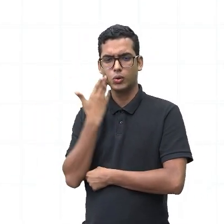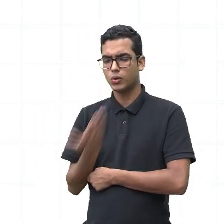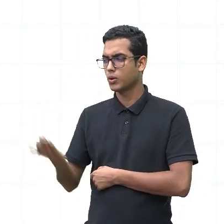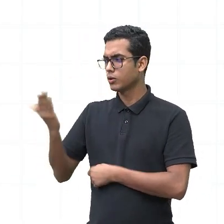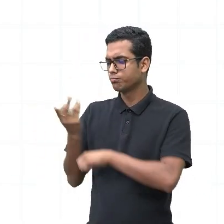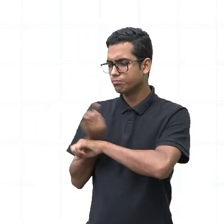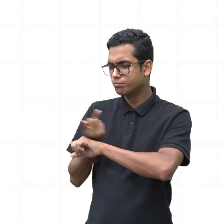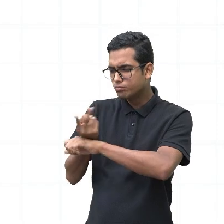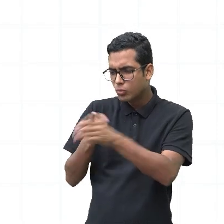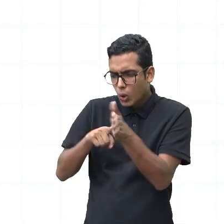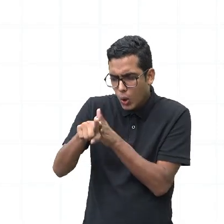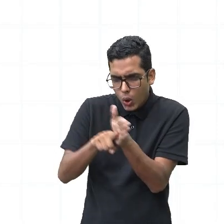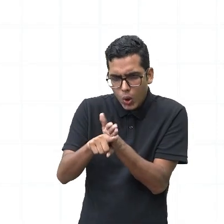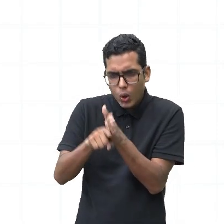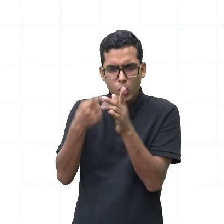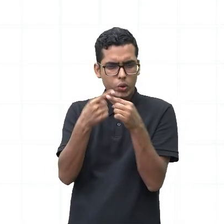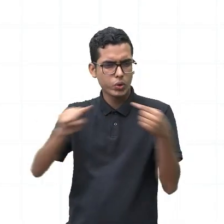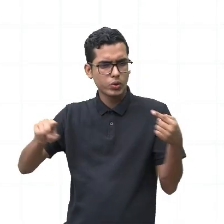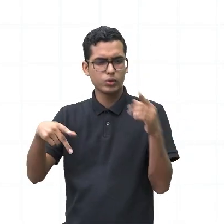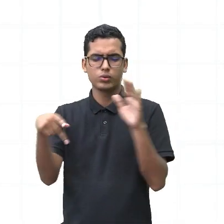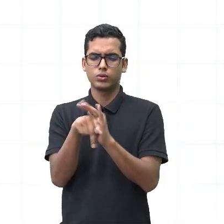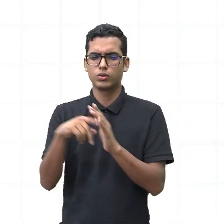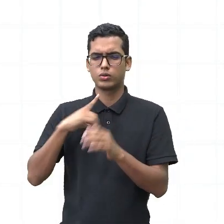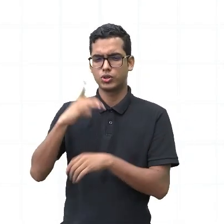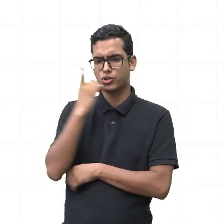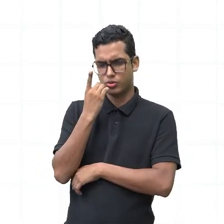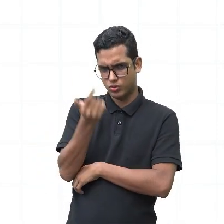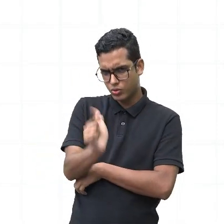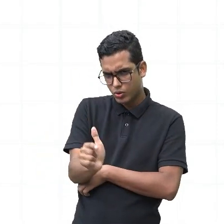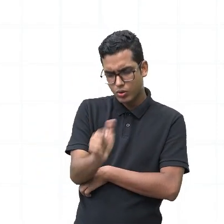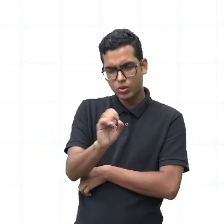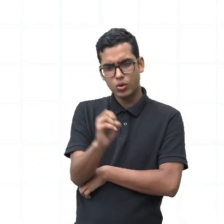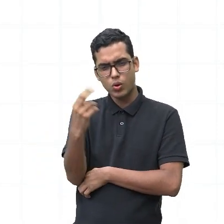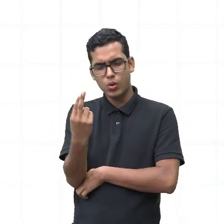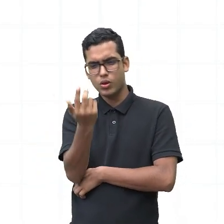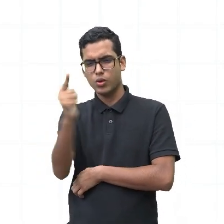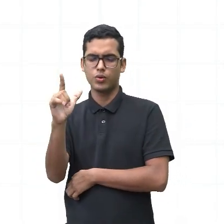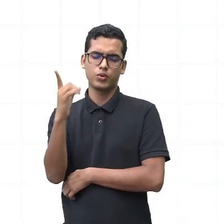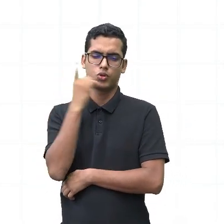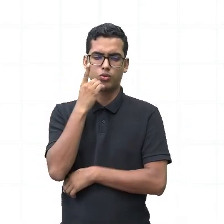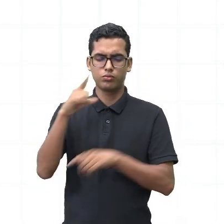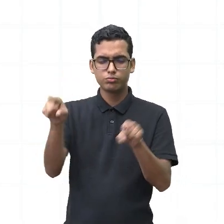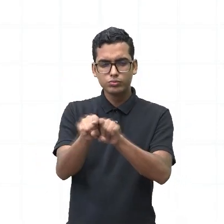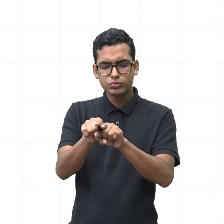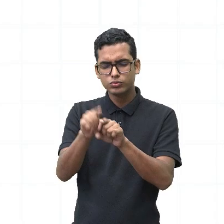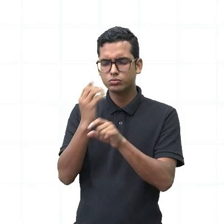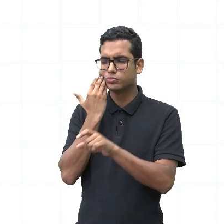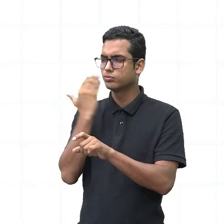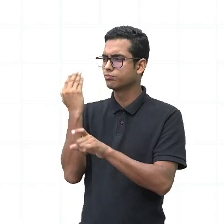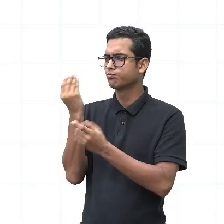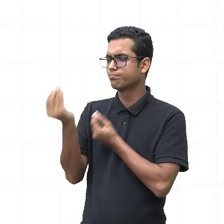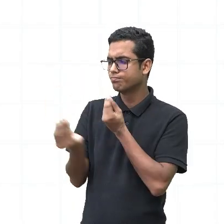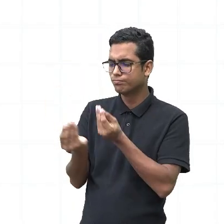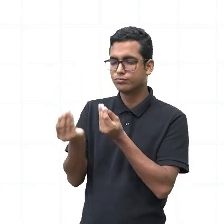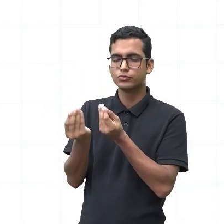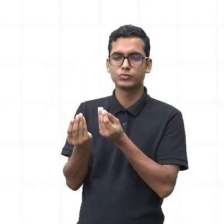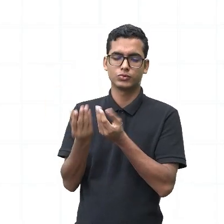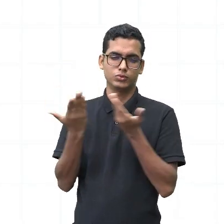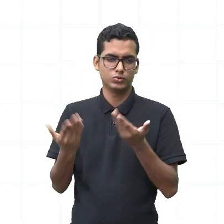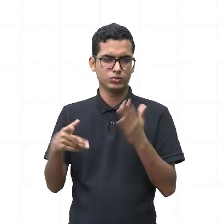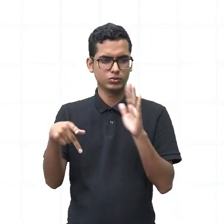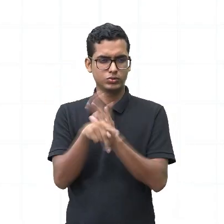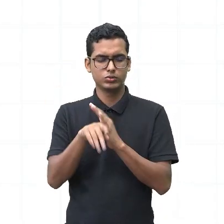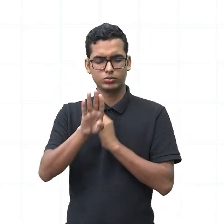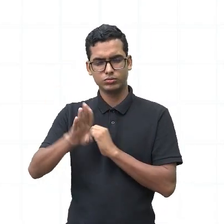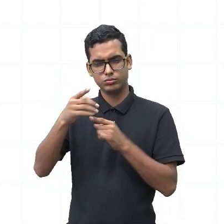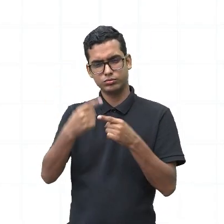está errada essa questão. Não tem essa data? Ou está 1950 e aqui na questão está 1970? Então, não está